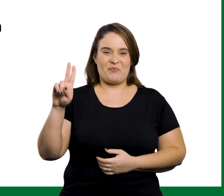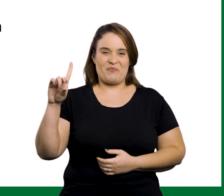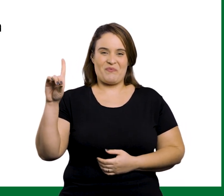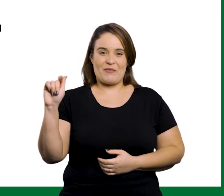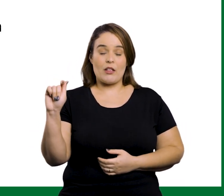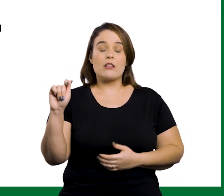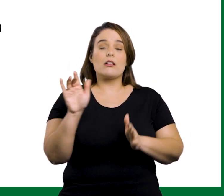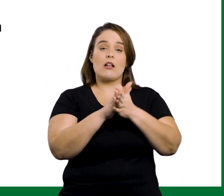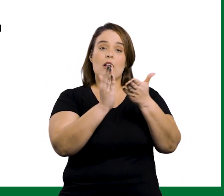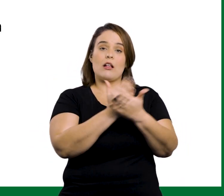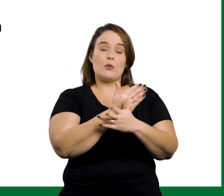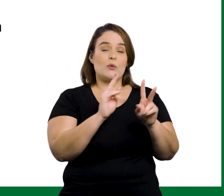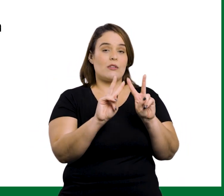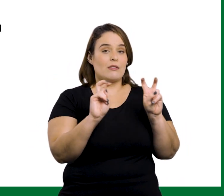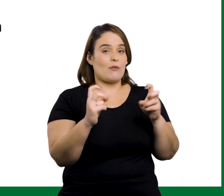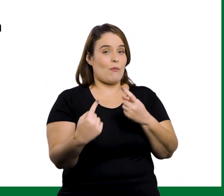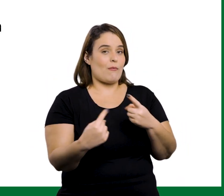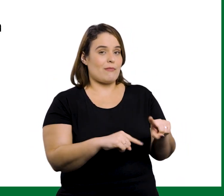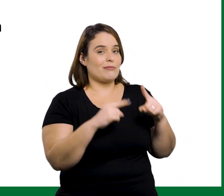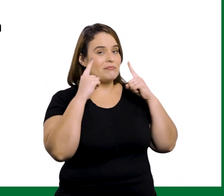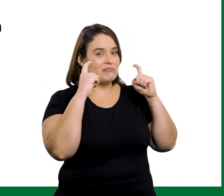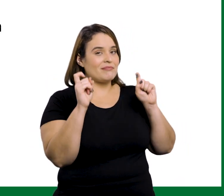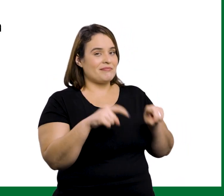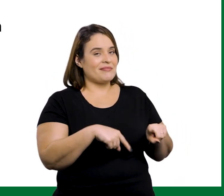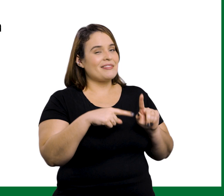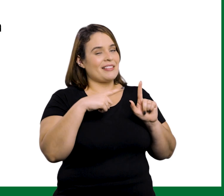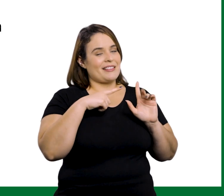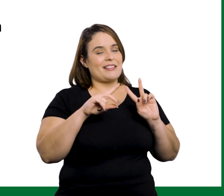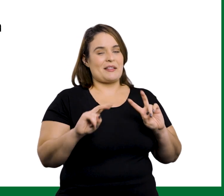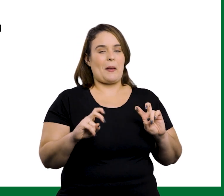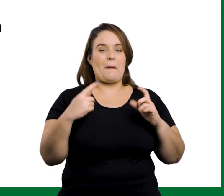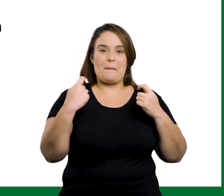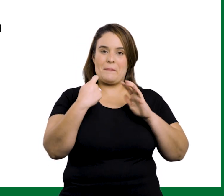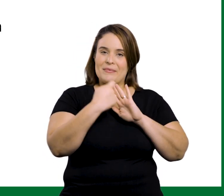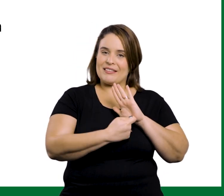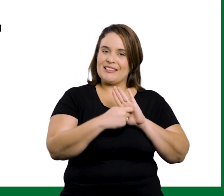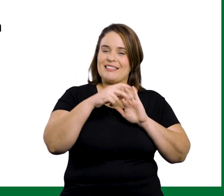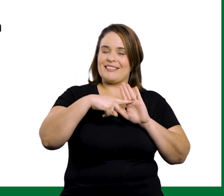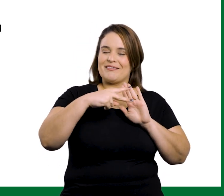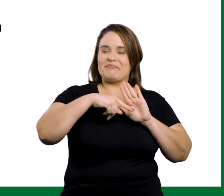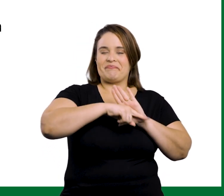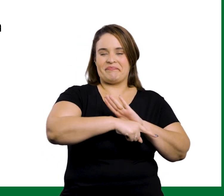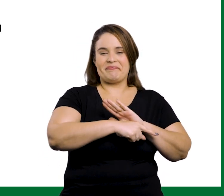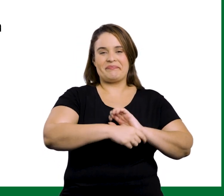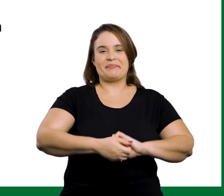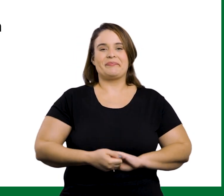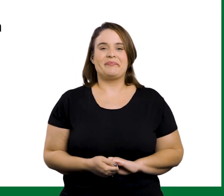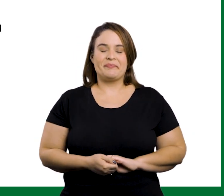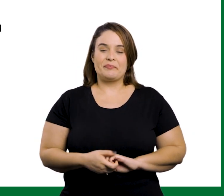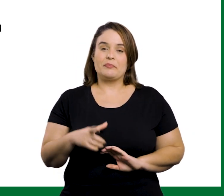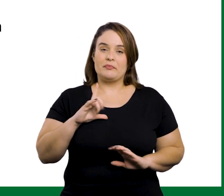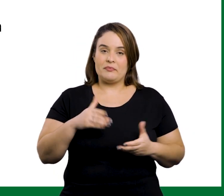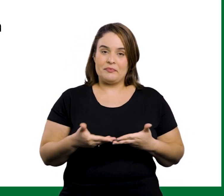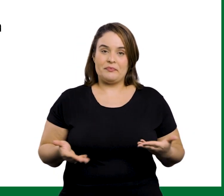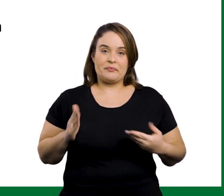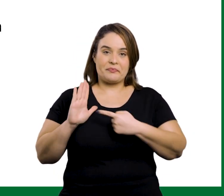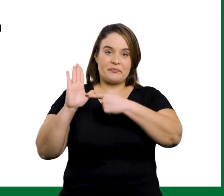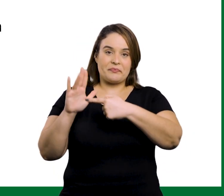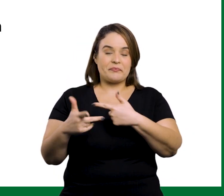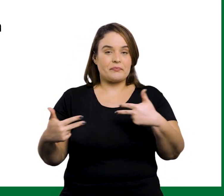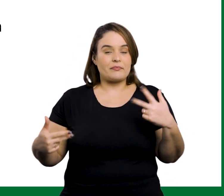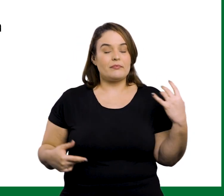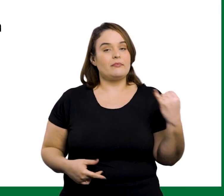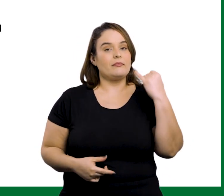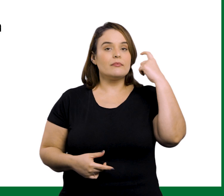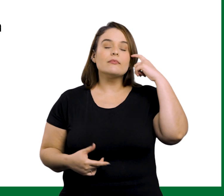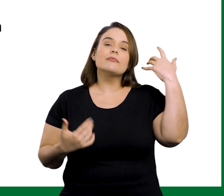livro Educação contra a Barbárie, que trata desse tema. Vale a leitura do texto na íntegra para se aprofundar. Trazemos abaixo